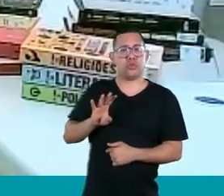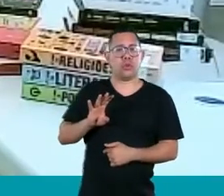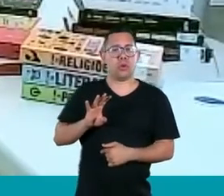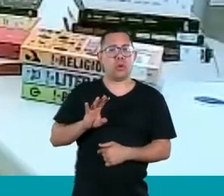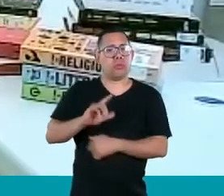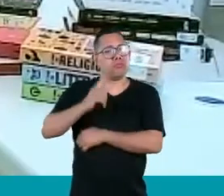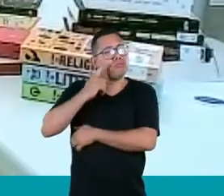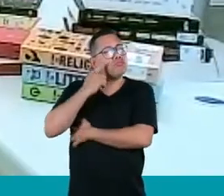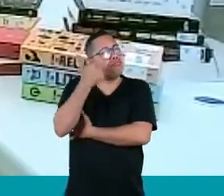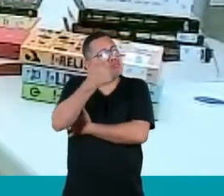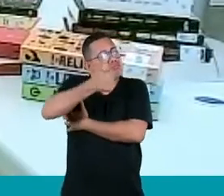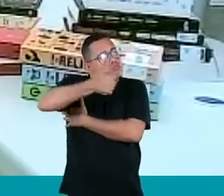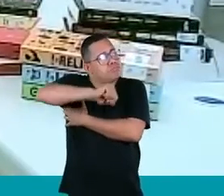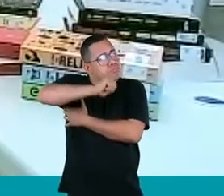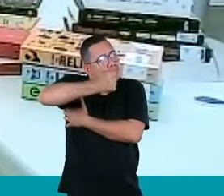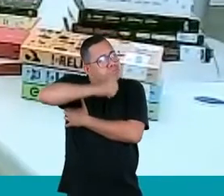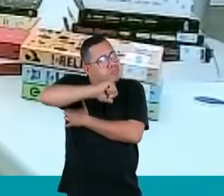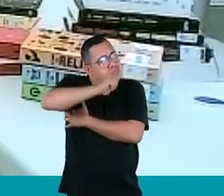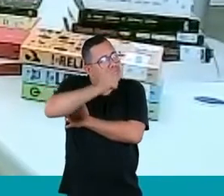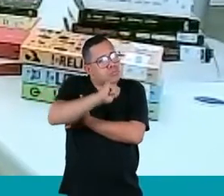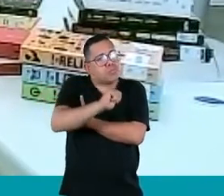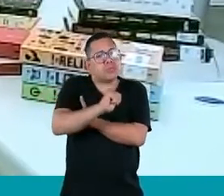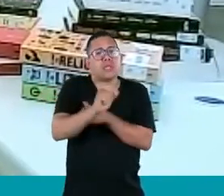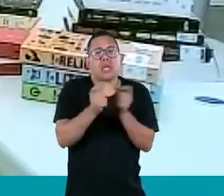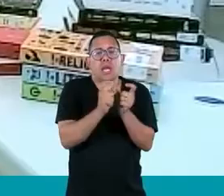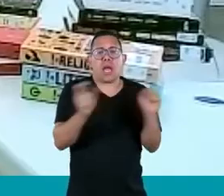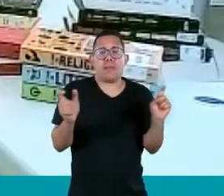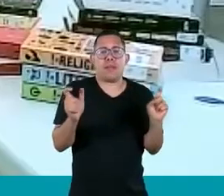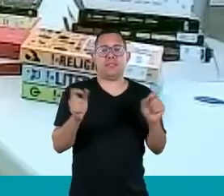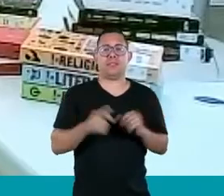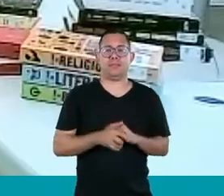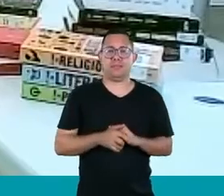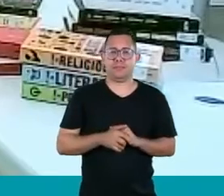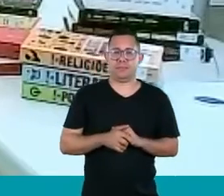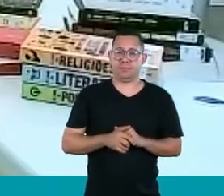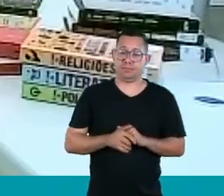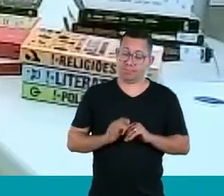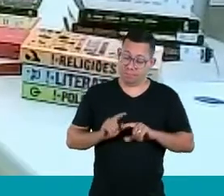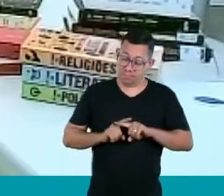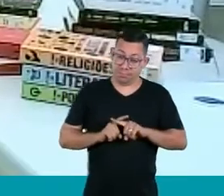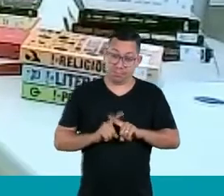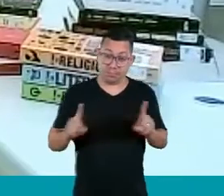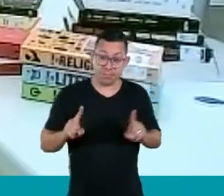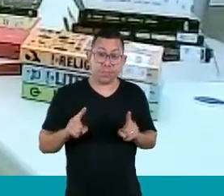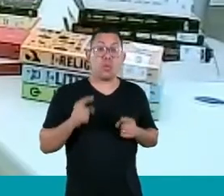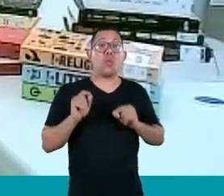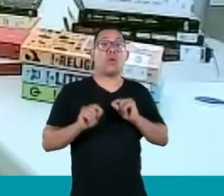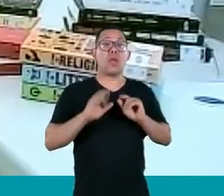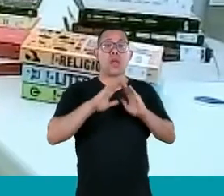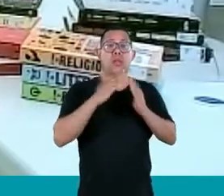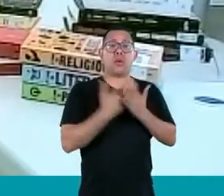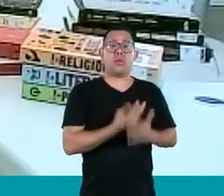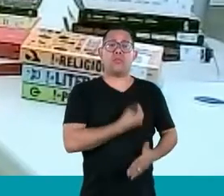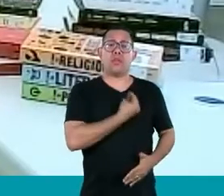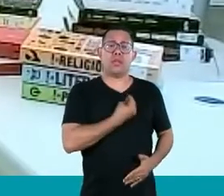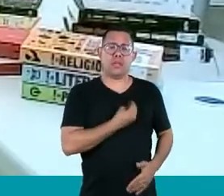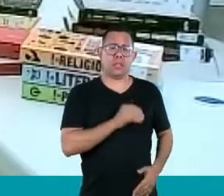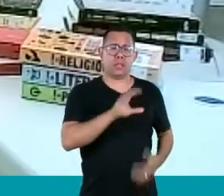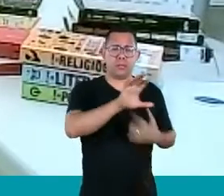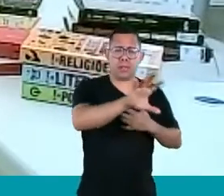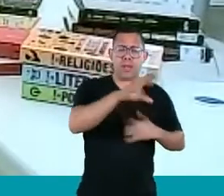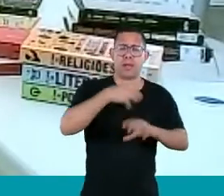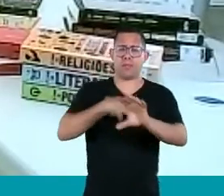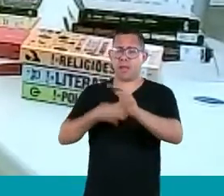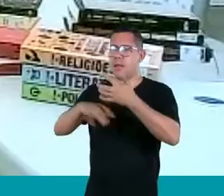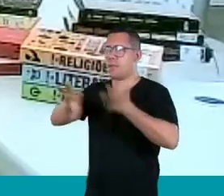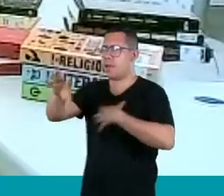de análises gramaticais, sintáticas, semióticas, mas sim escolas de vida em seus múltiplos